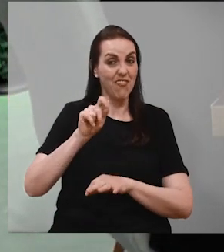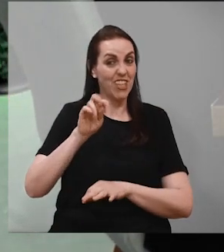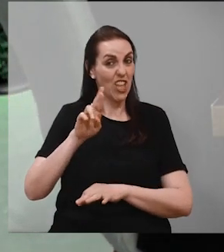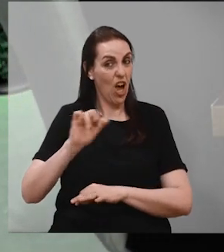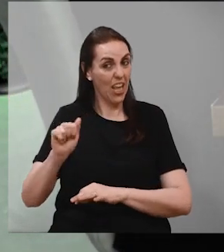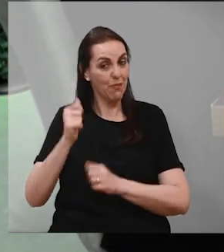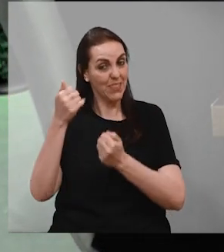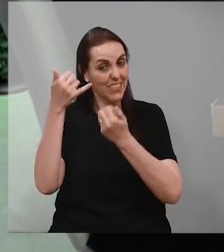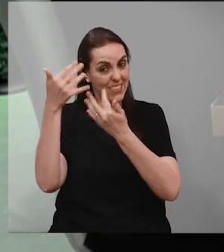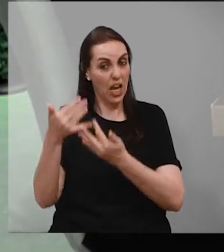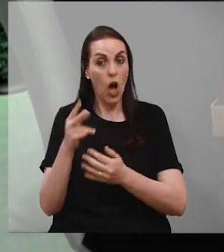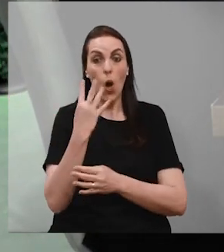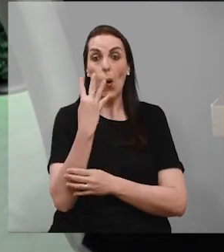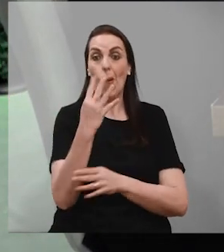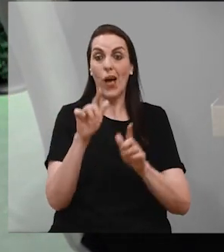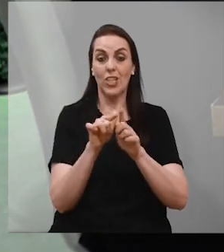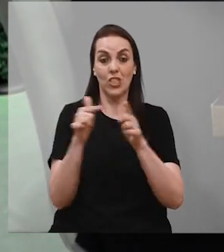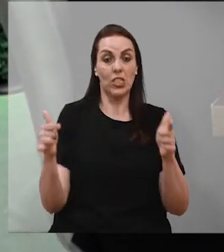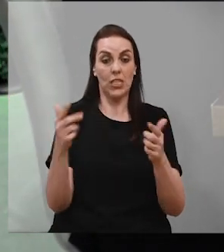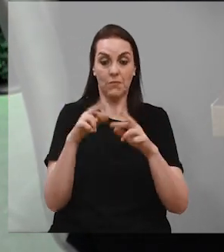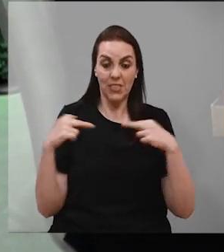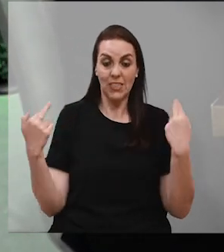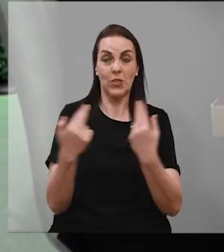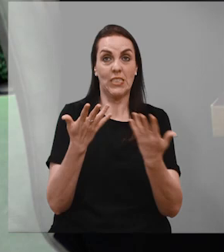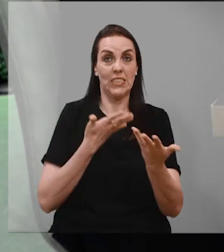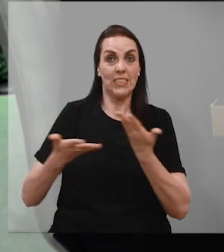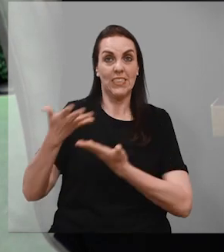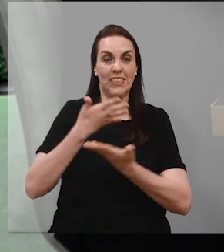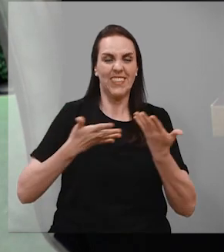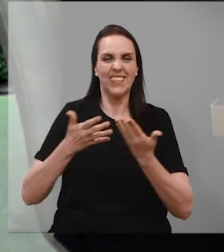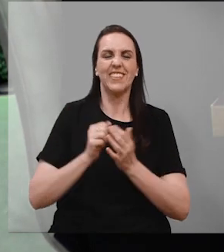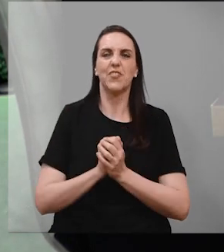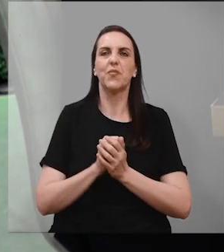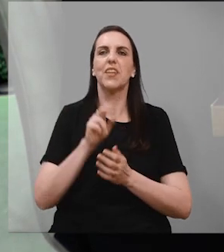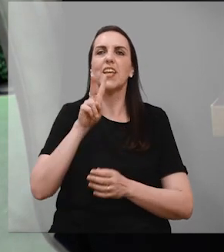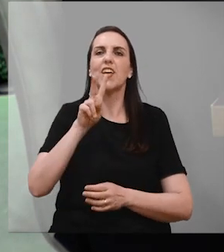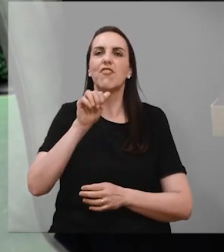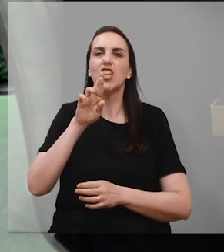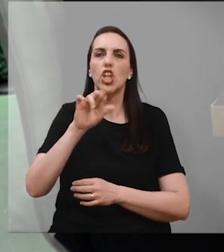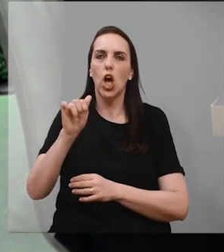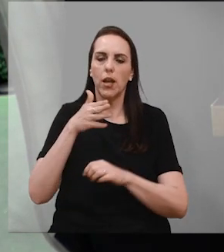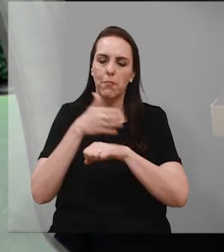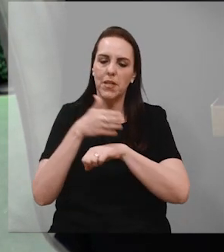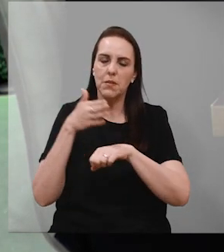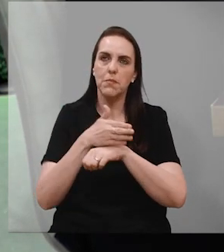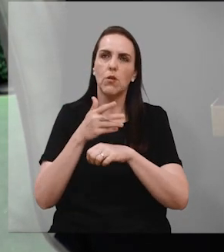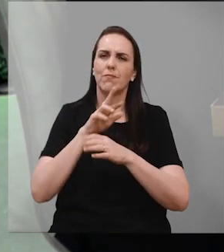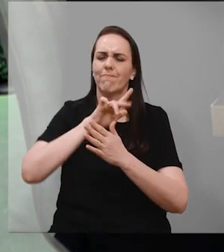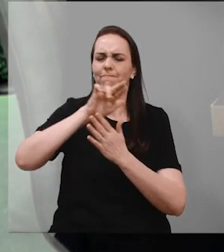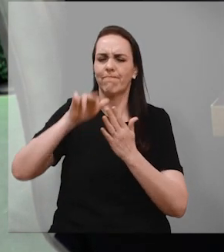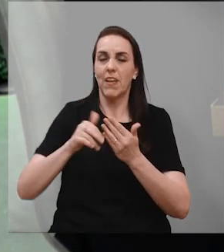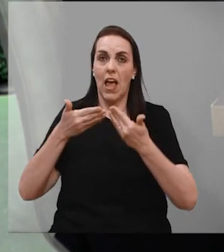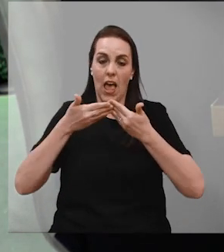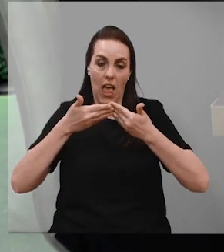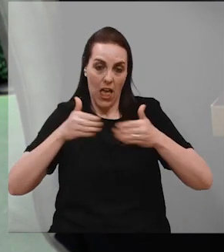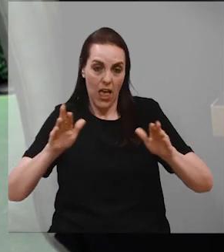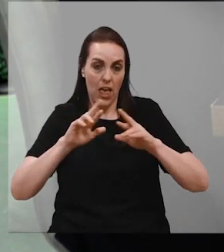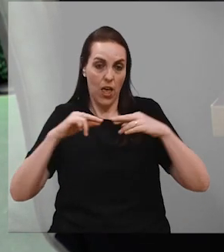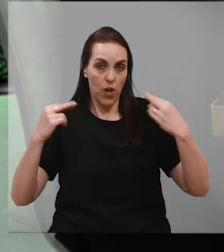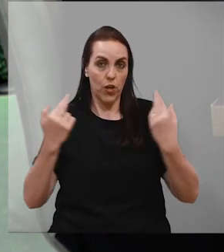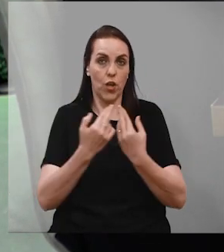não vai falar aqui nesse programa. 4 jornalistas reunidos, né? Vitória participou de diversas aberturas de